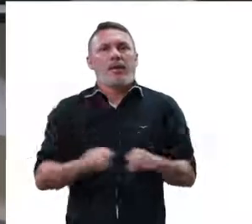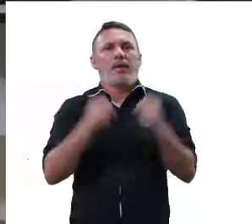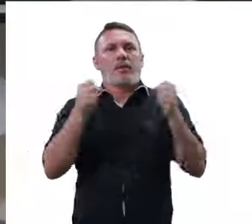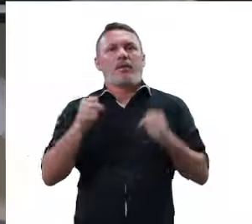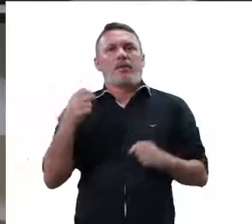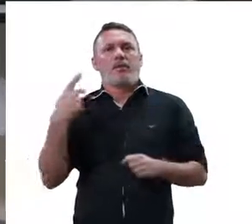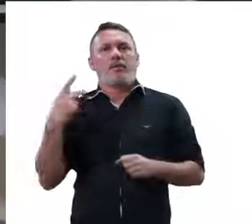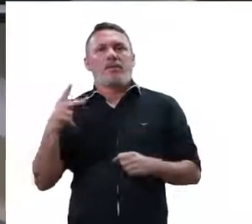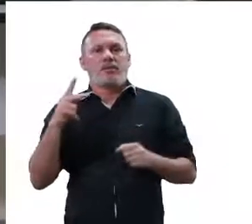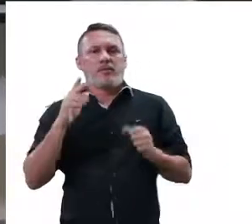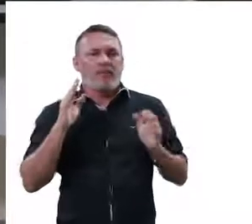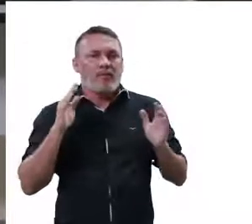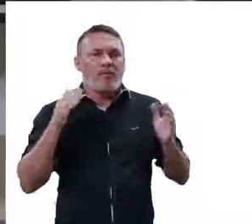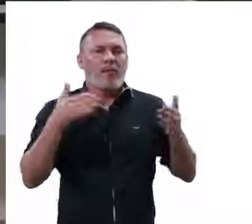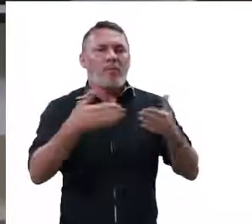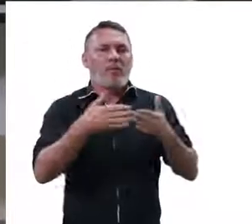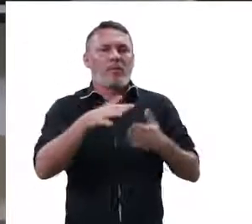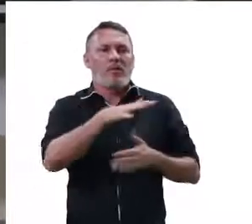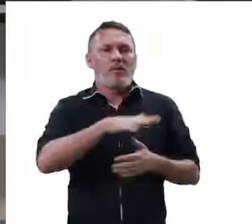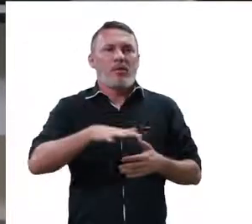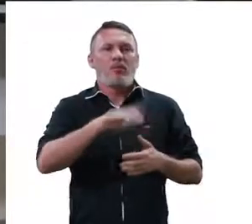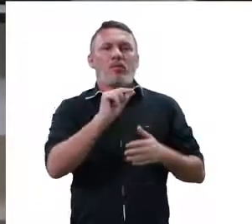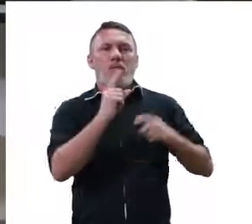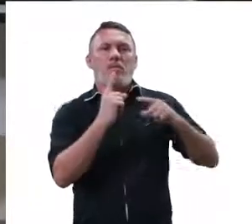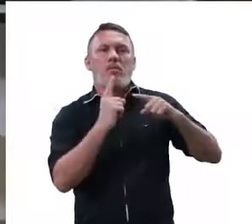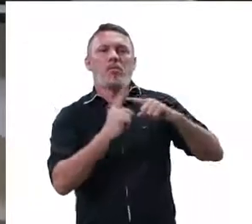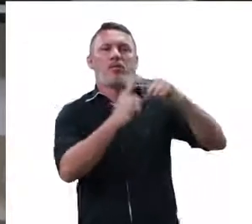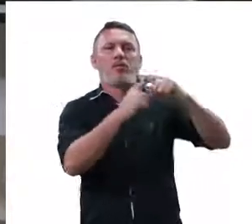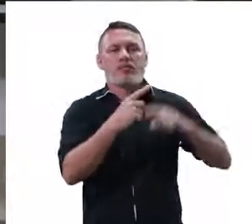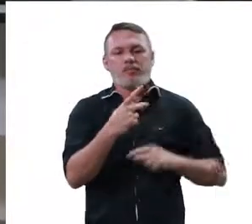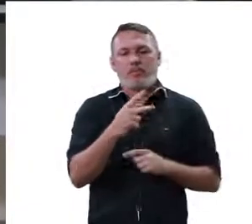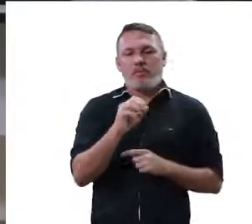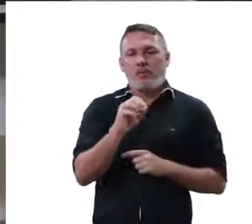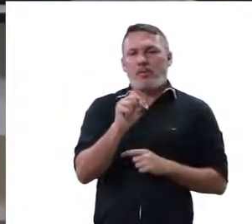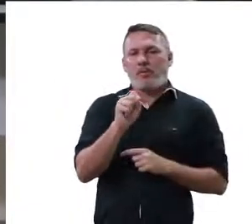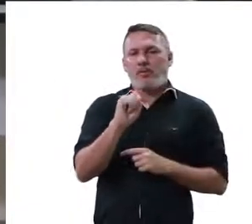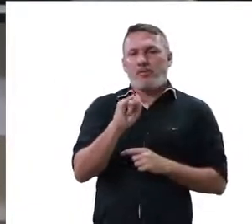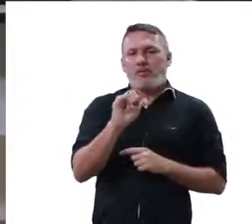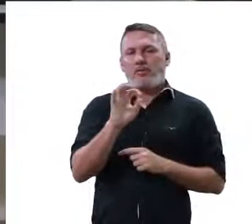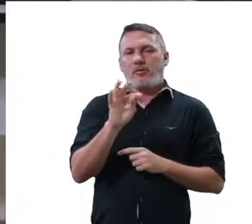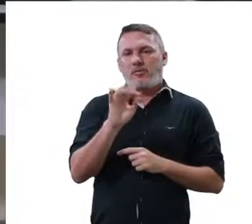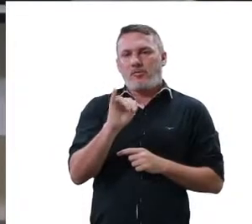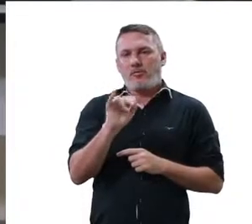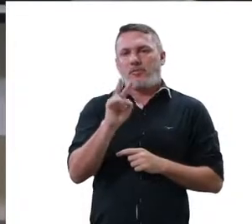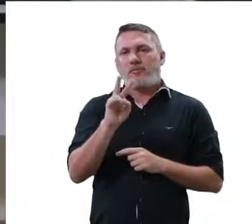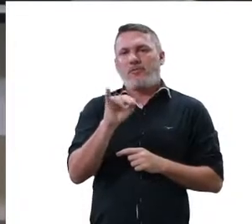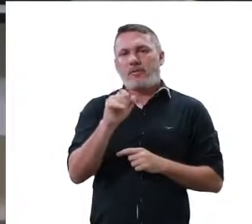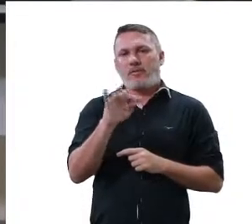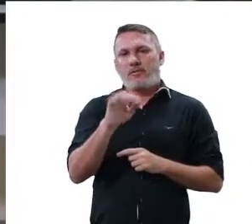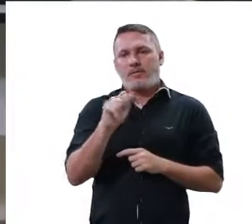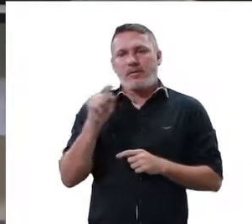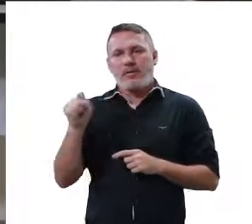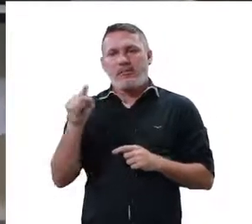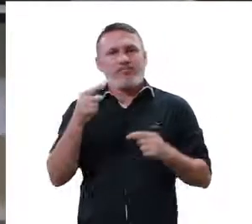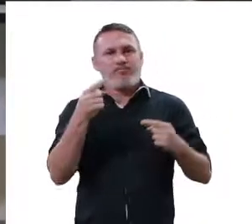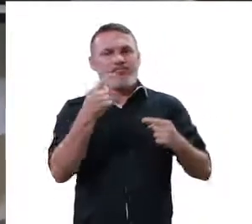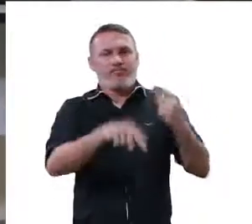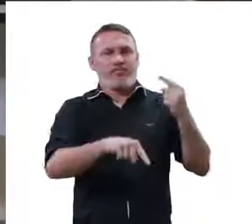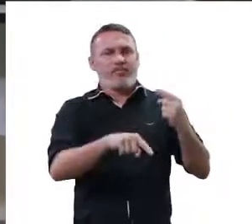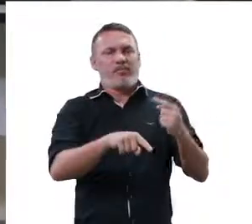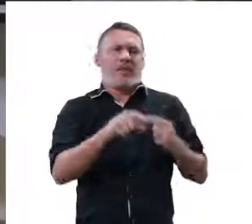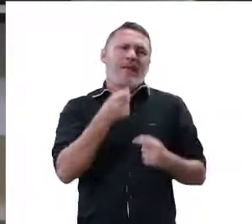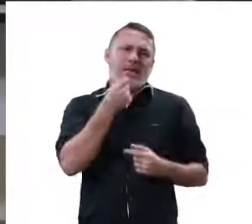do Weber com as chamadas abordagens positivistas. É engraçado que quando a gente fala abordagens